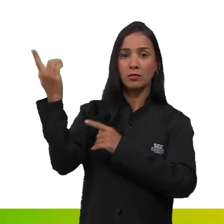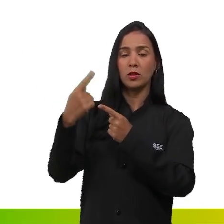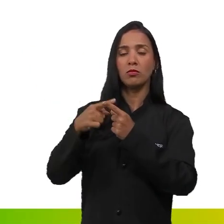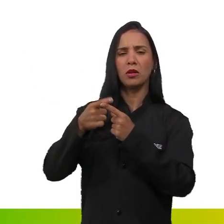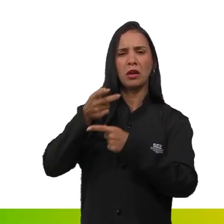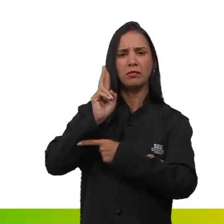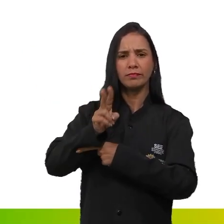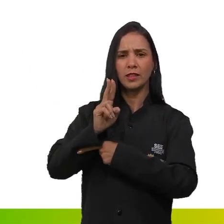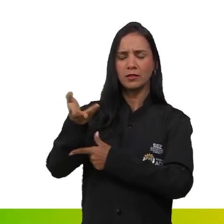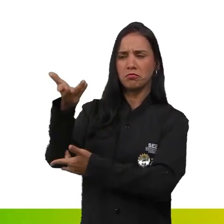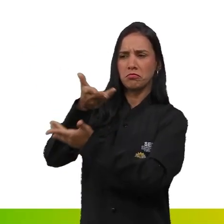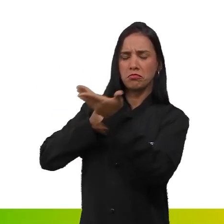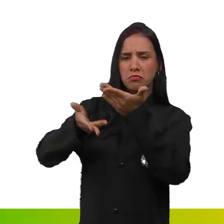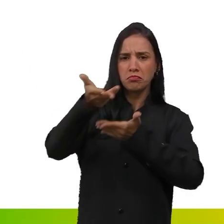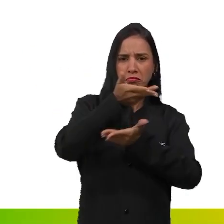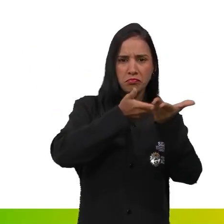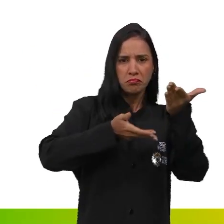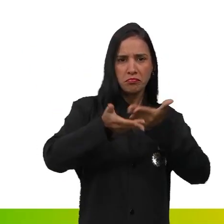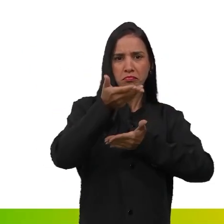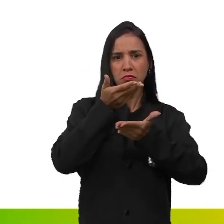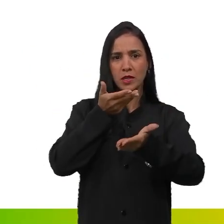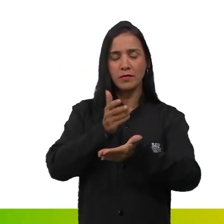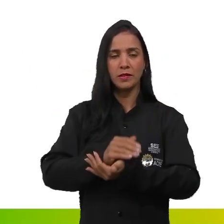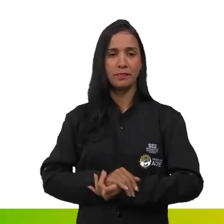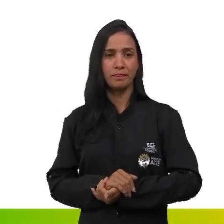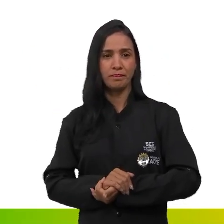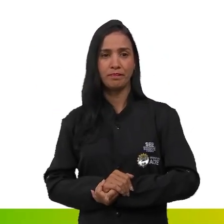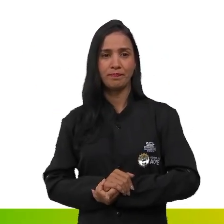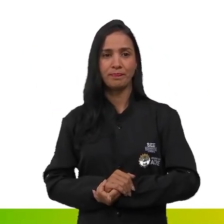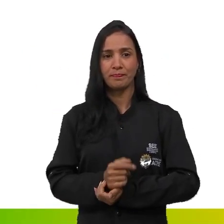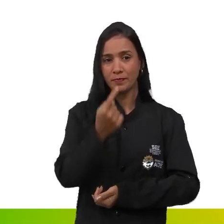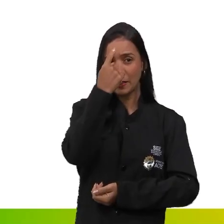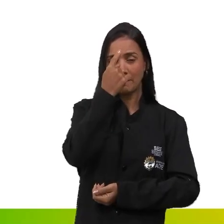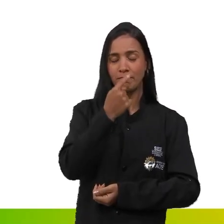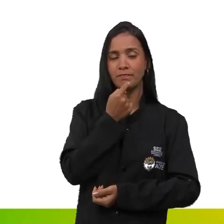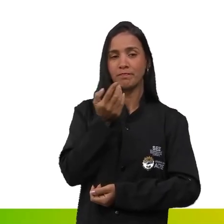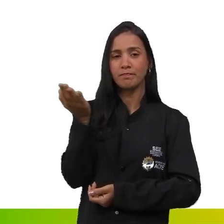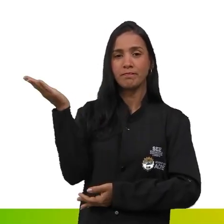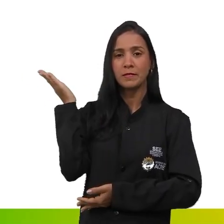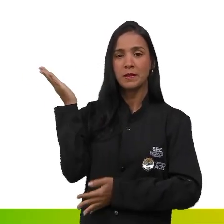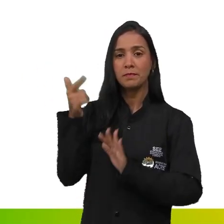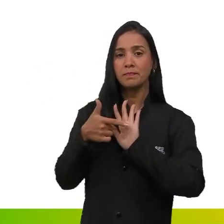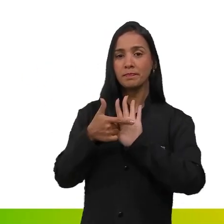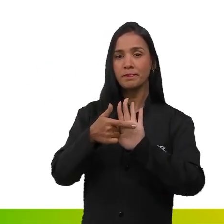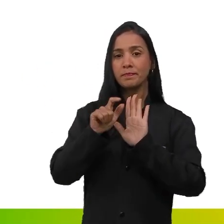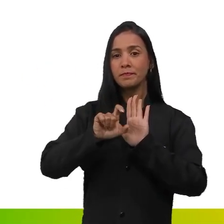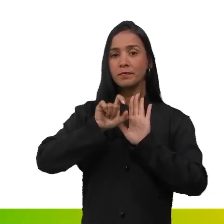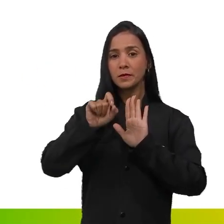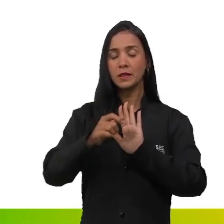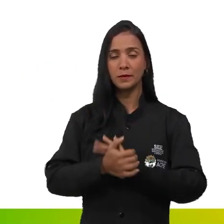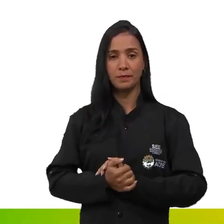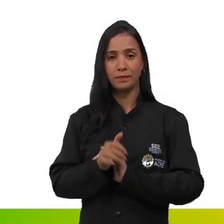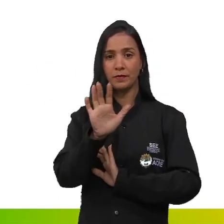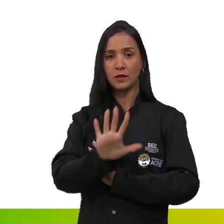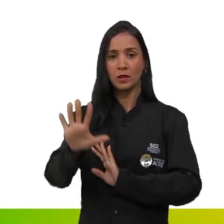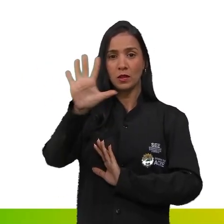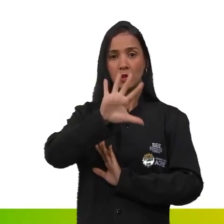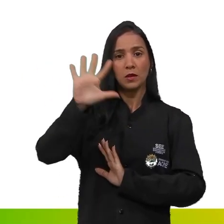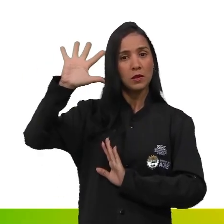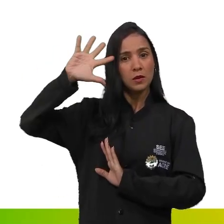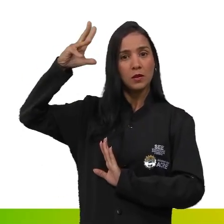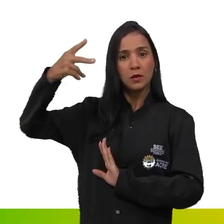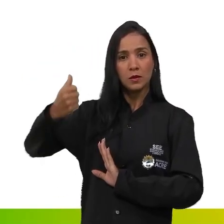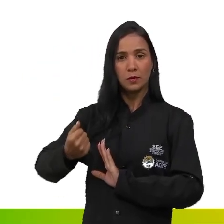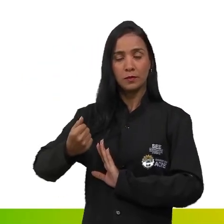muito visualizada. Aqui na imagem, ela mostra o seguinte, mostra aquele continente africano que eu mostrei para